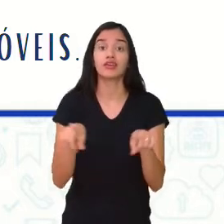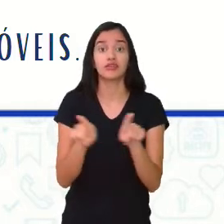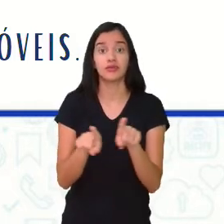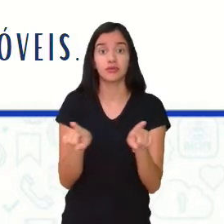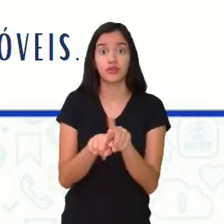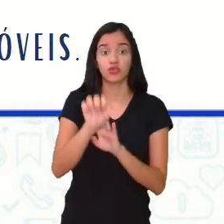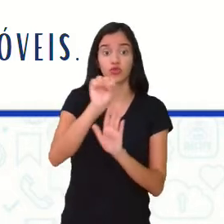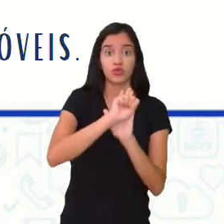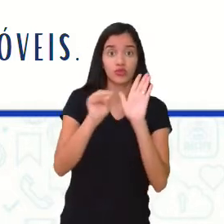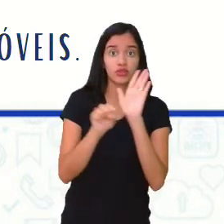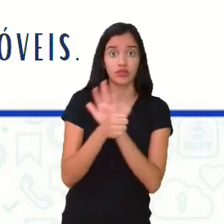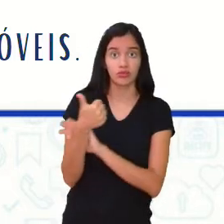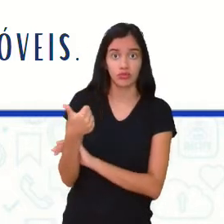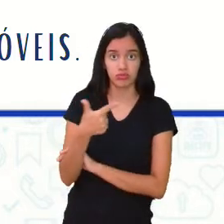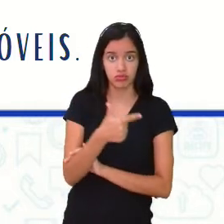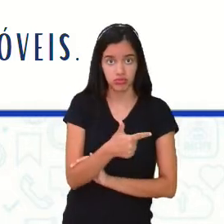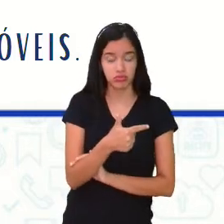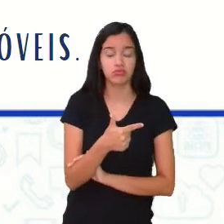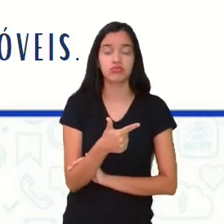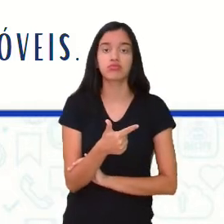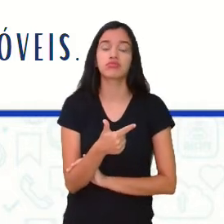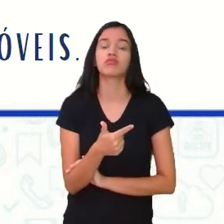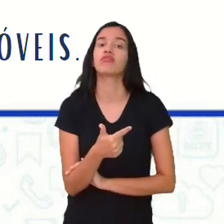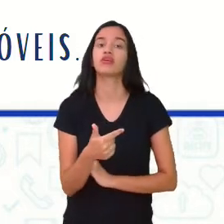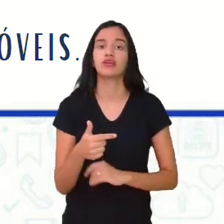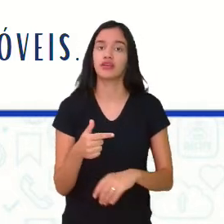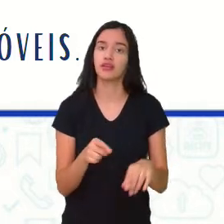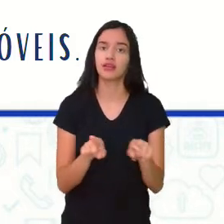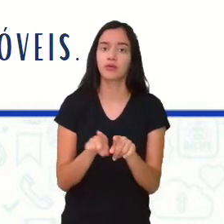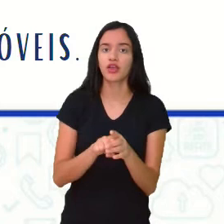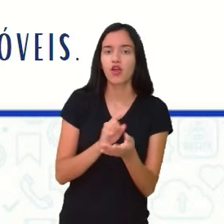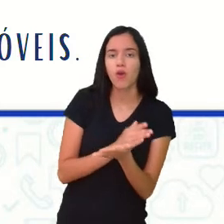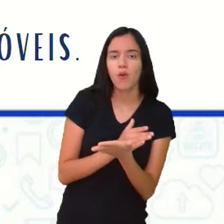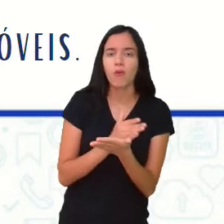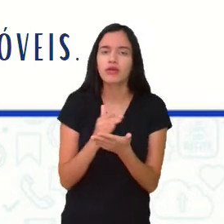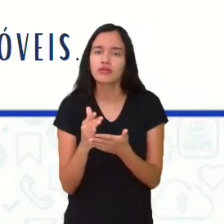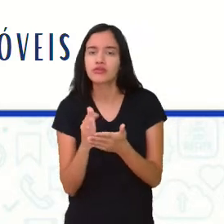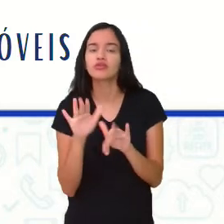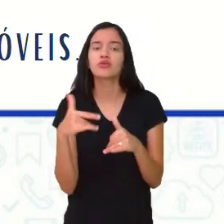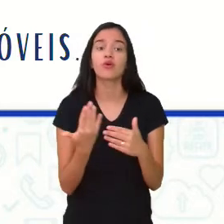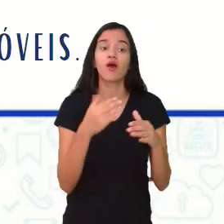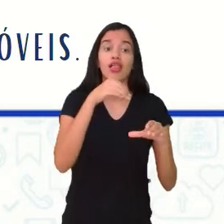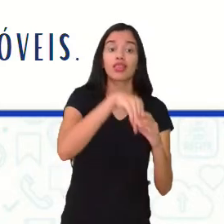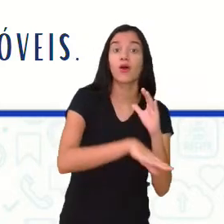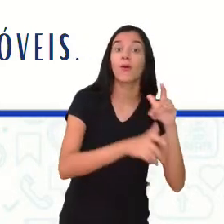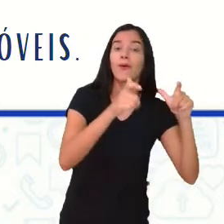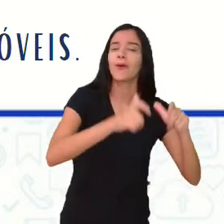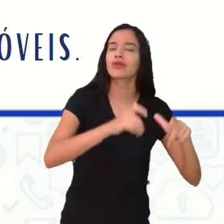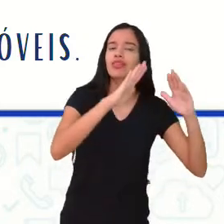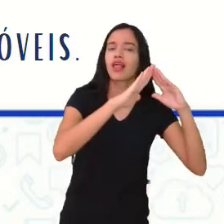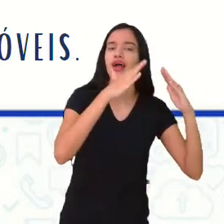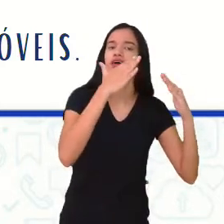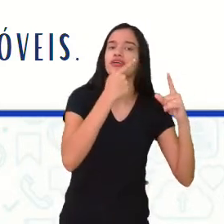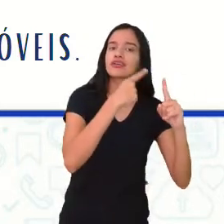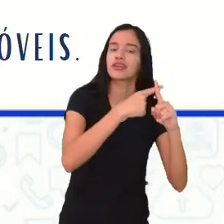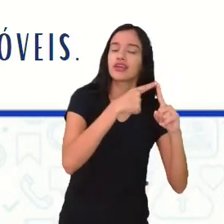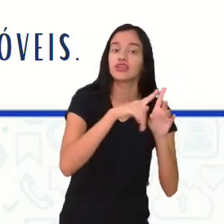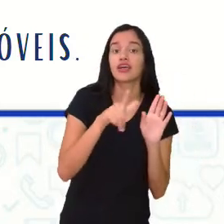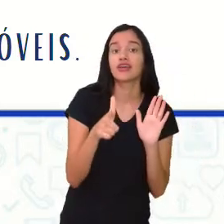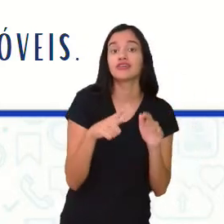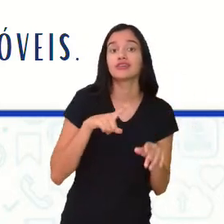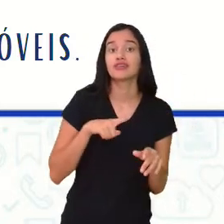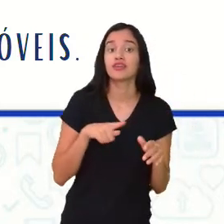século XII, e aí ele começou ali dentro da igreja, né? Era um teatro que tinha uma